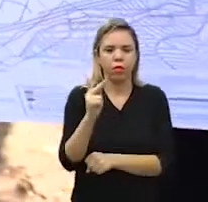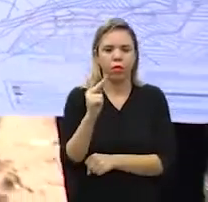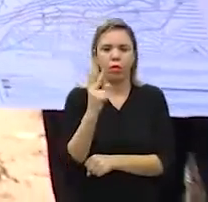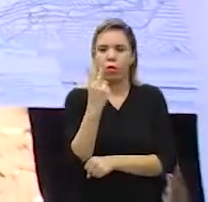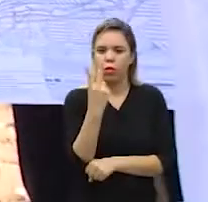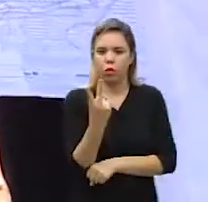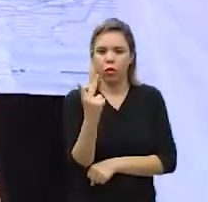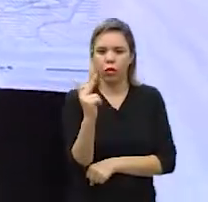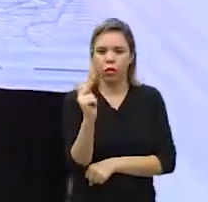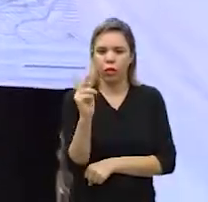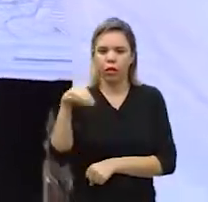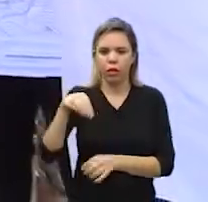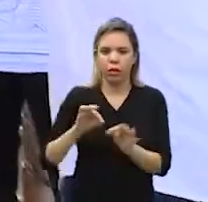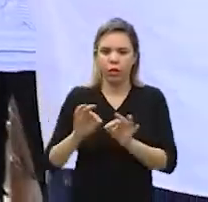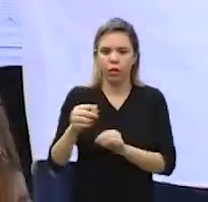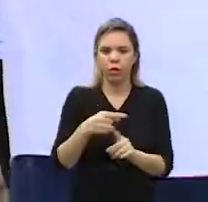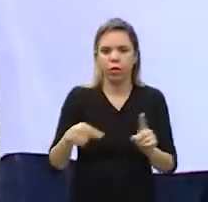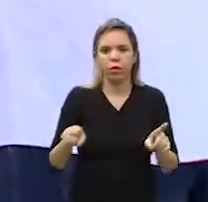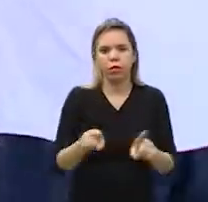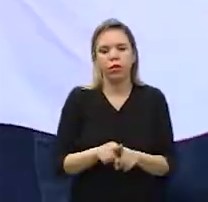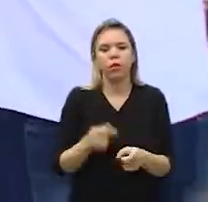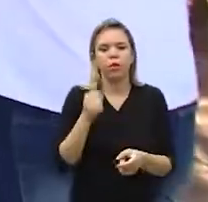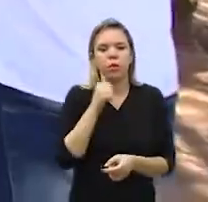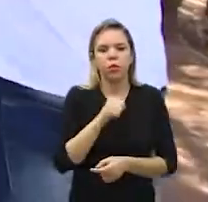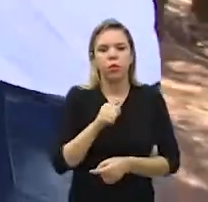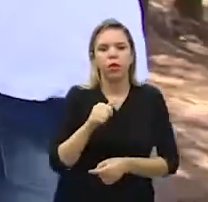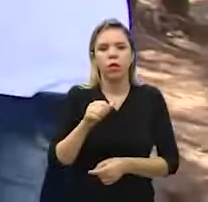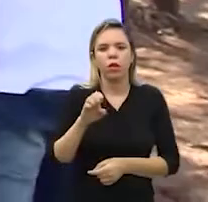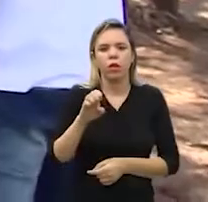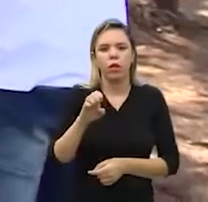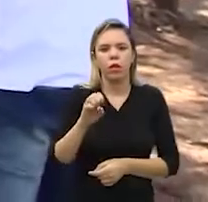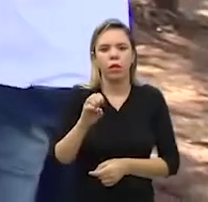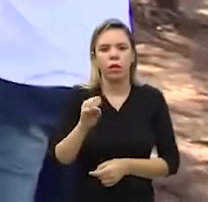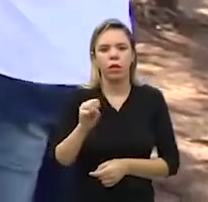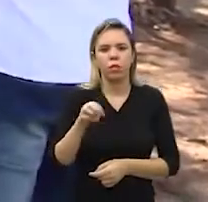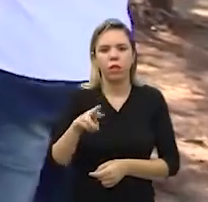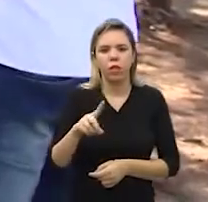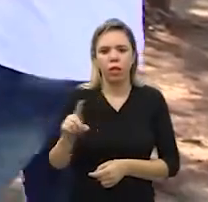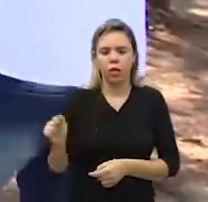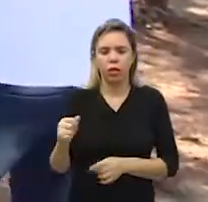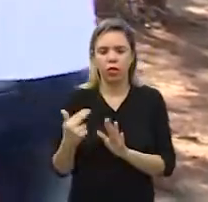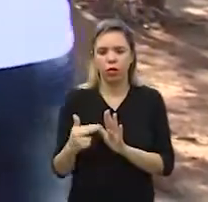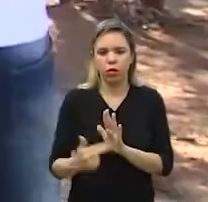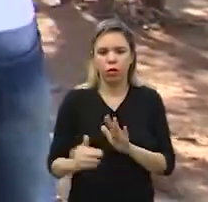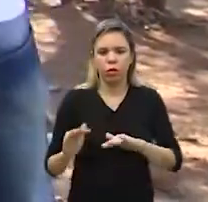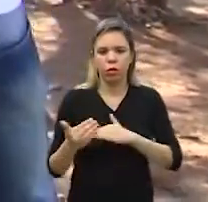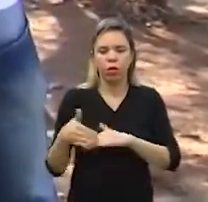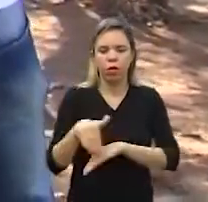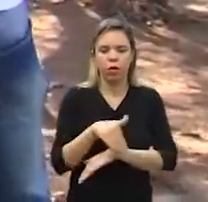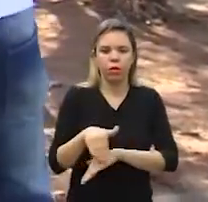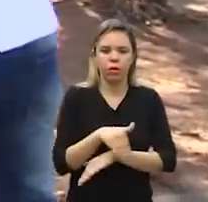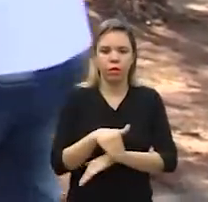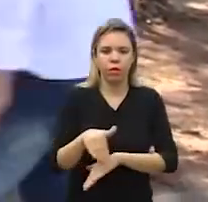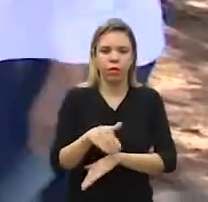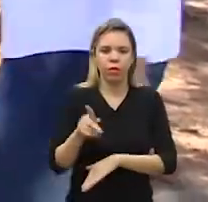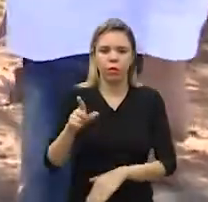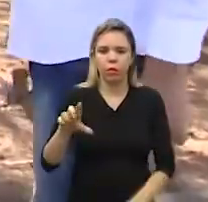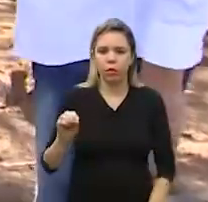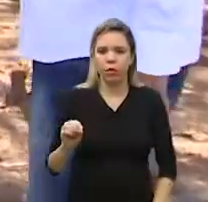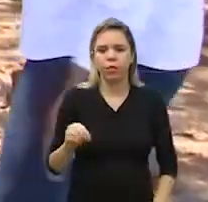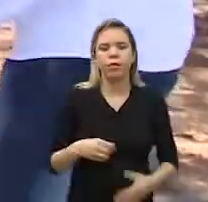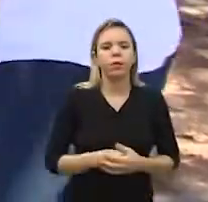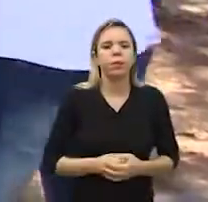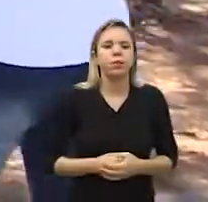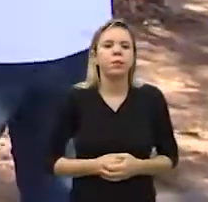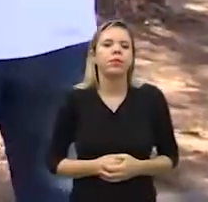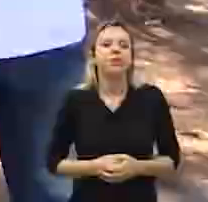contempla ruas da Vila União como dona Esmeralda Oliveira matías Doutora Joana Zanaga Gomes e